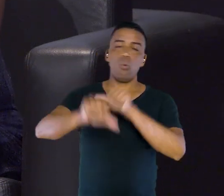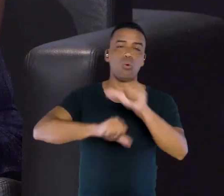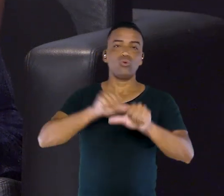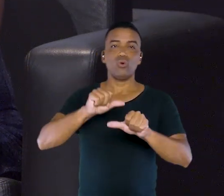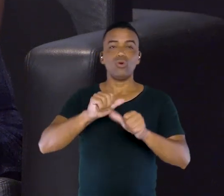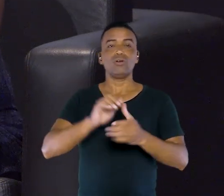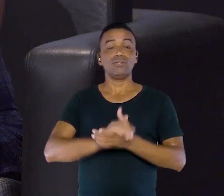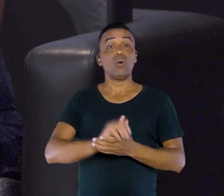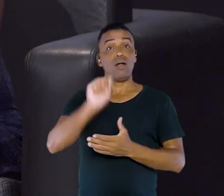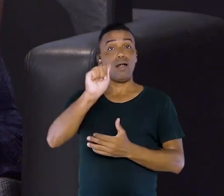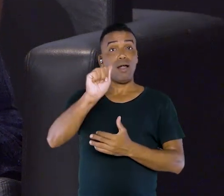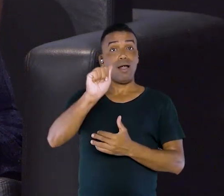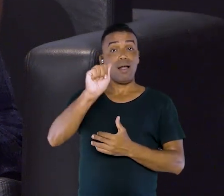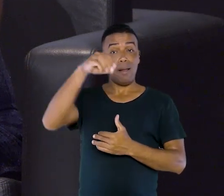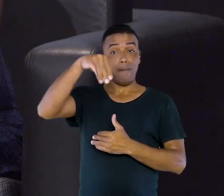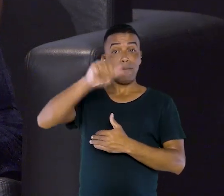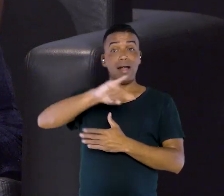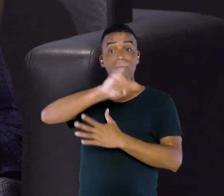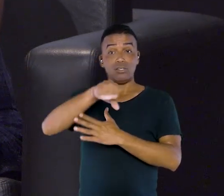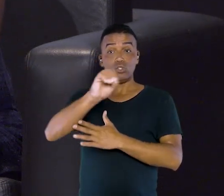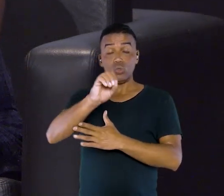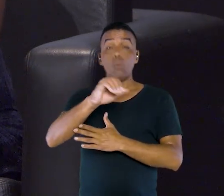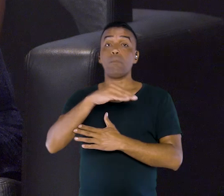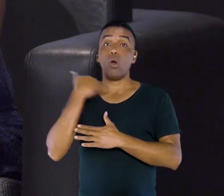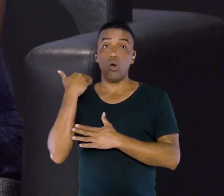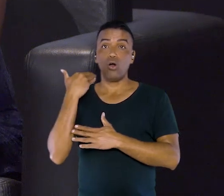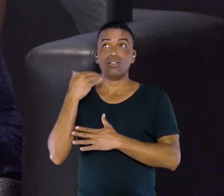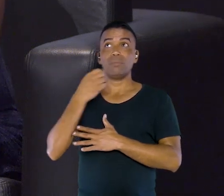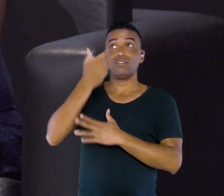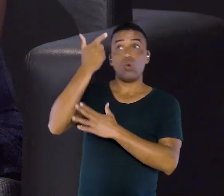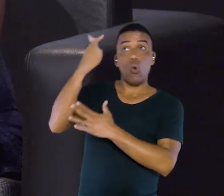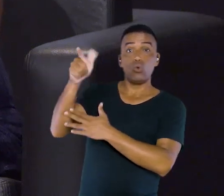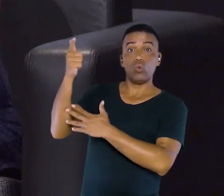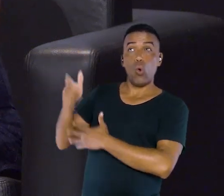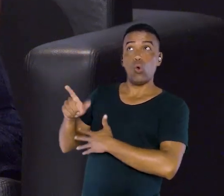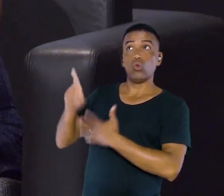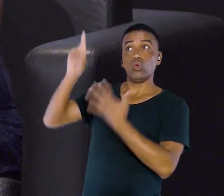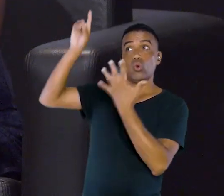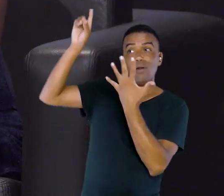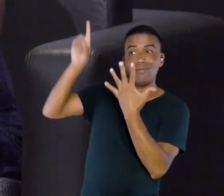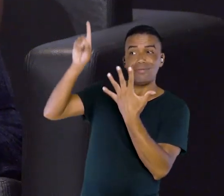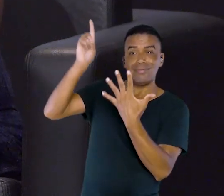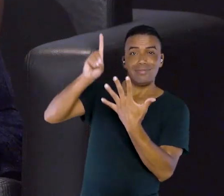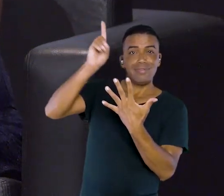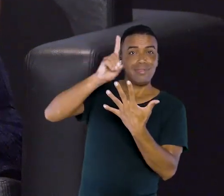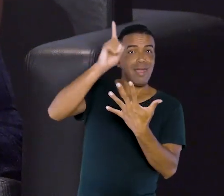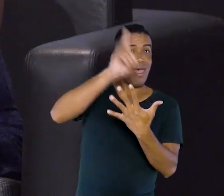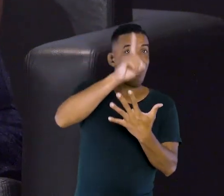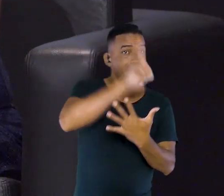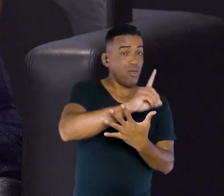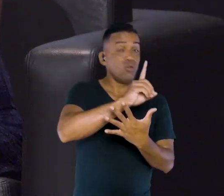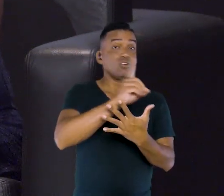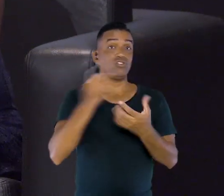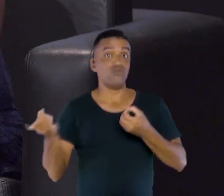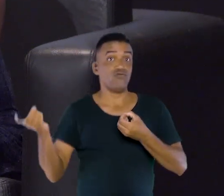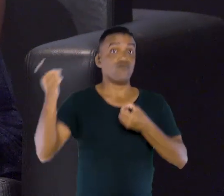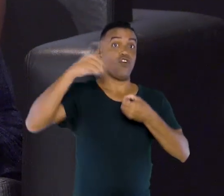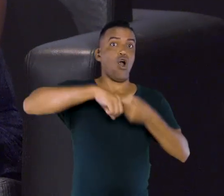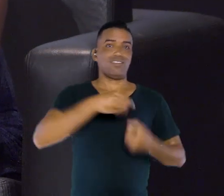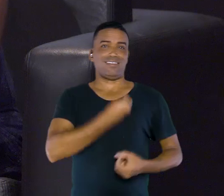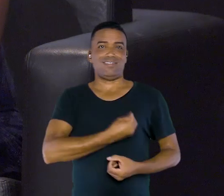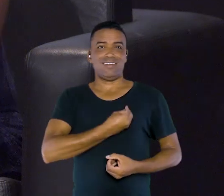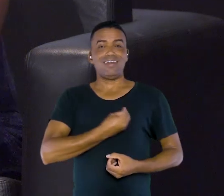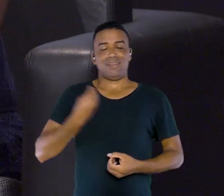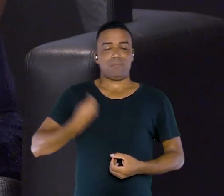Exceção a Amaju, que foi morta, né? Mas os outros deuses, eles se reencarnaram, estão presentes,